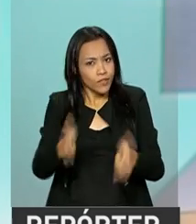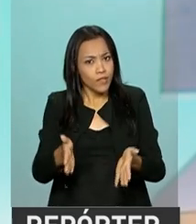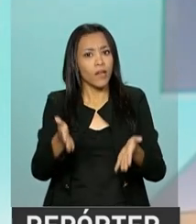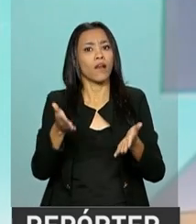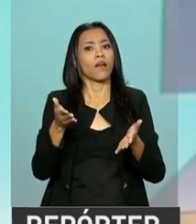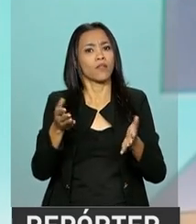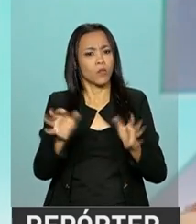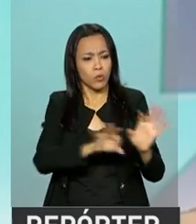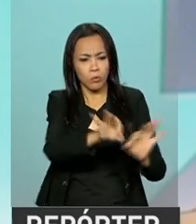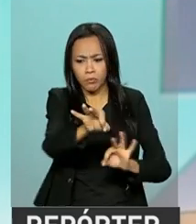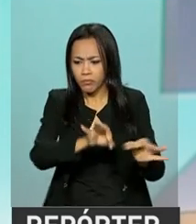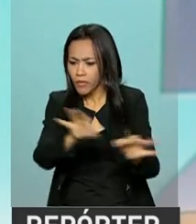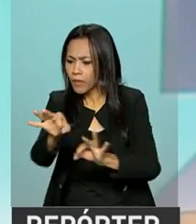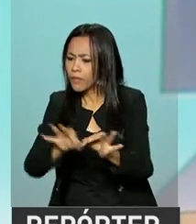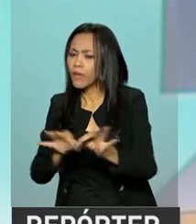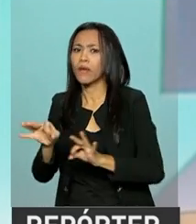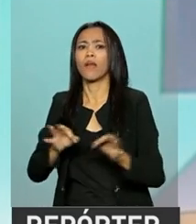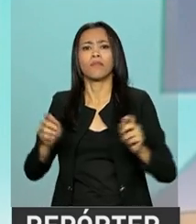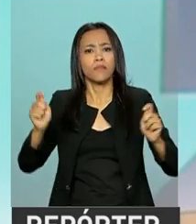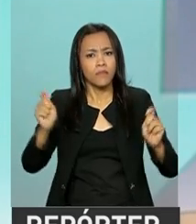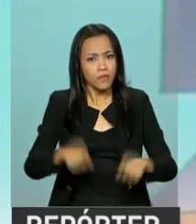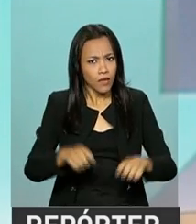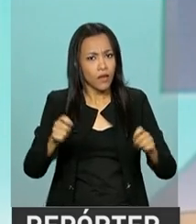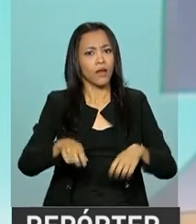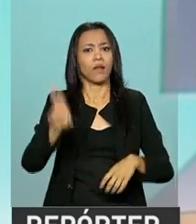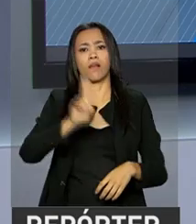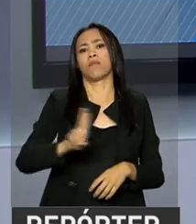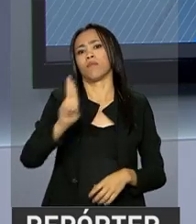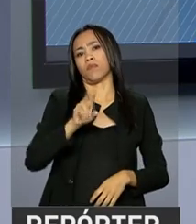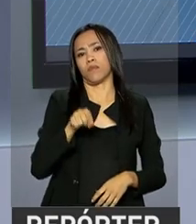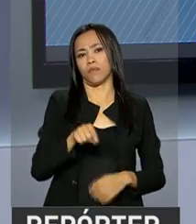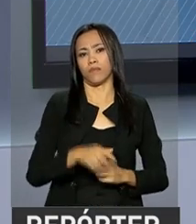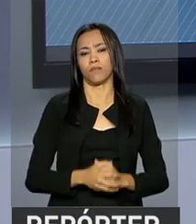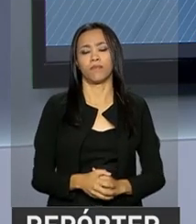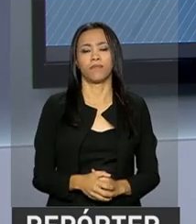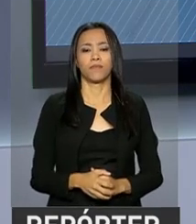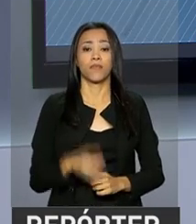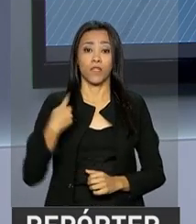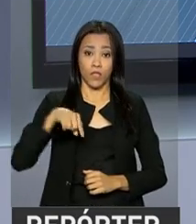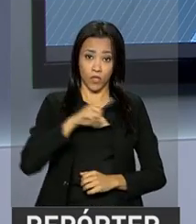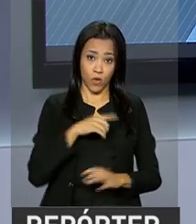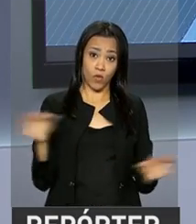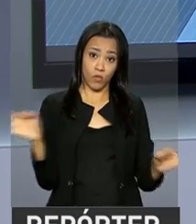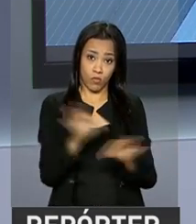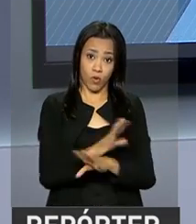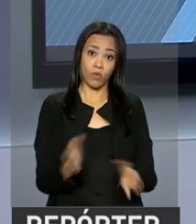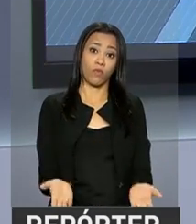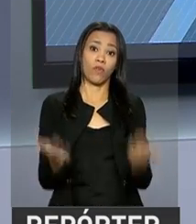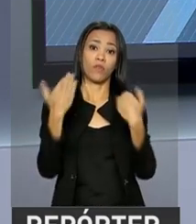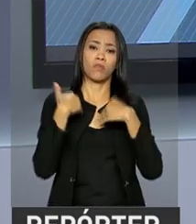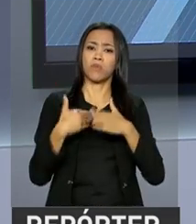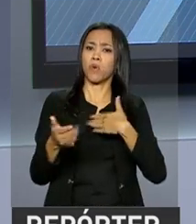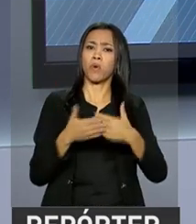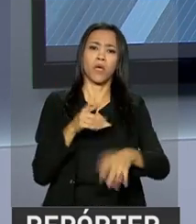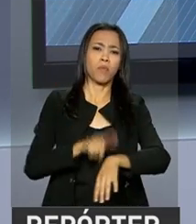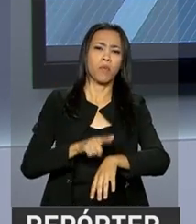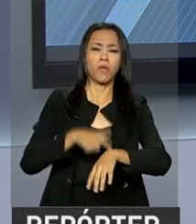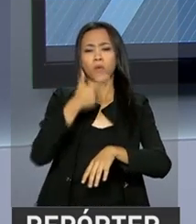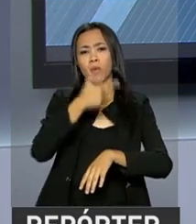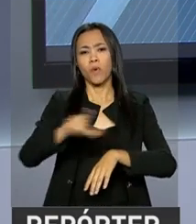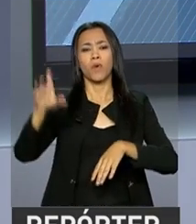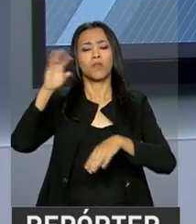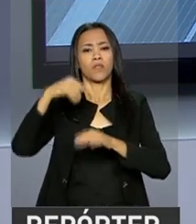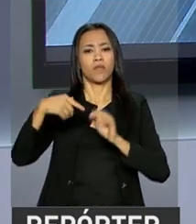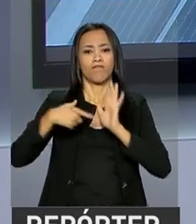e equipado em plenas condições de funcionamento e nós ficamos por aqui voltamos a qualquer momento com a transmissão